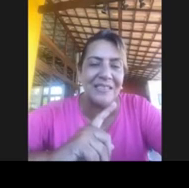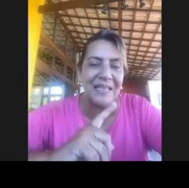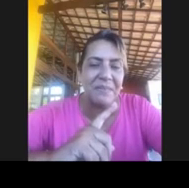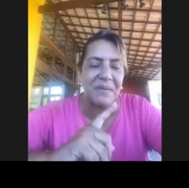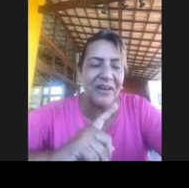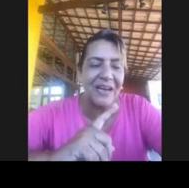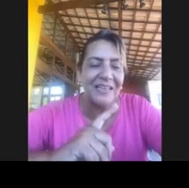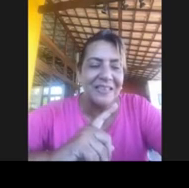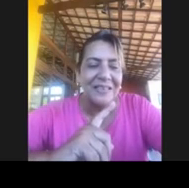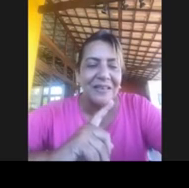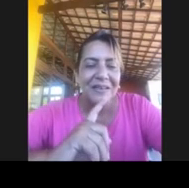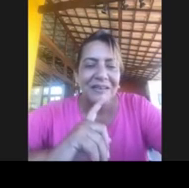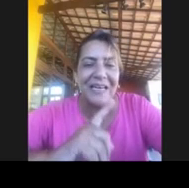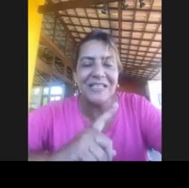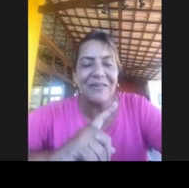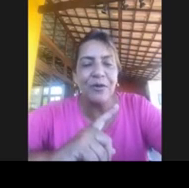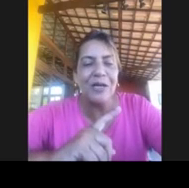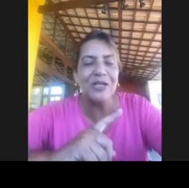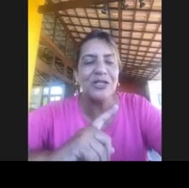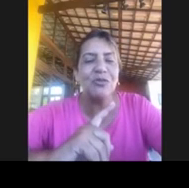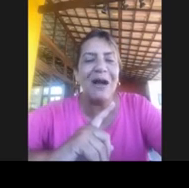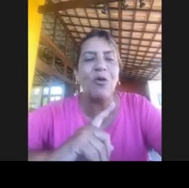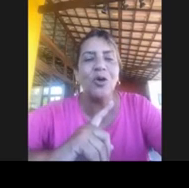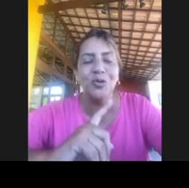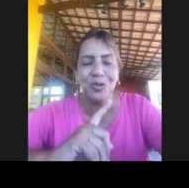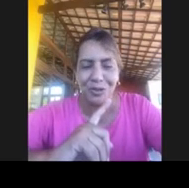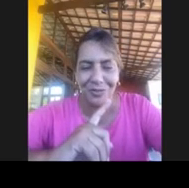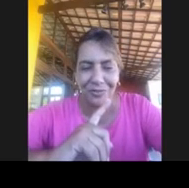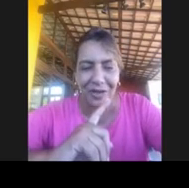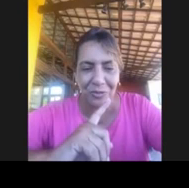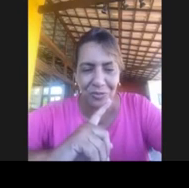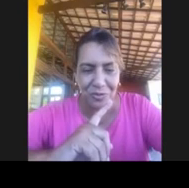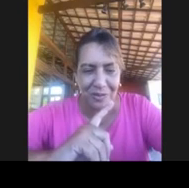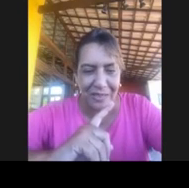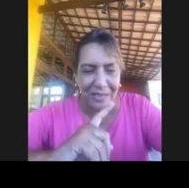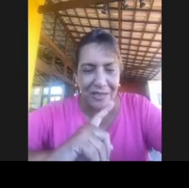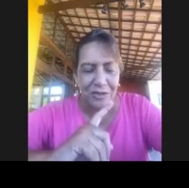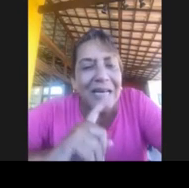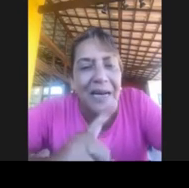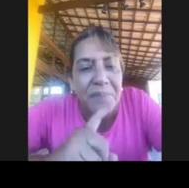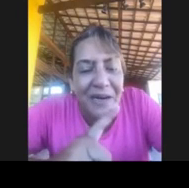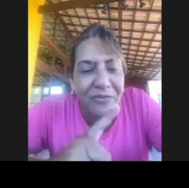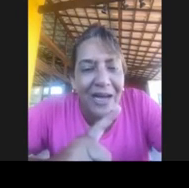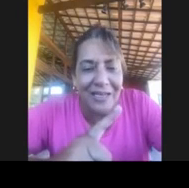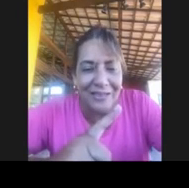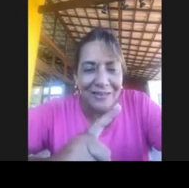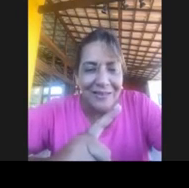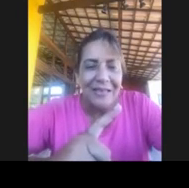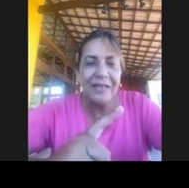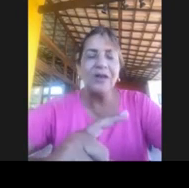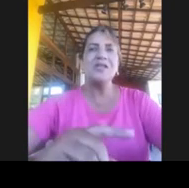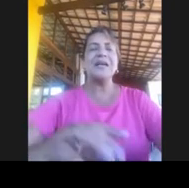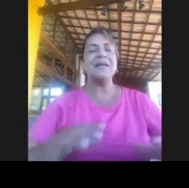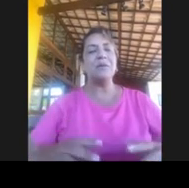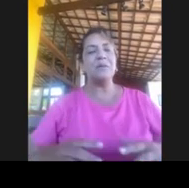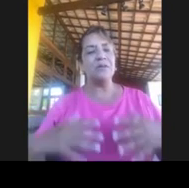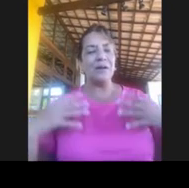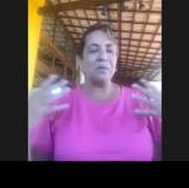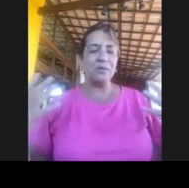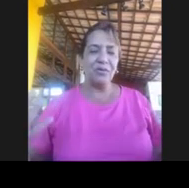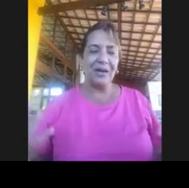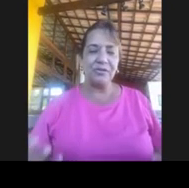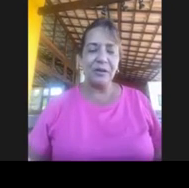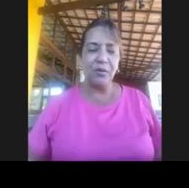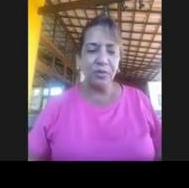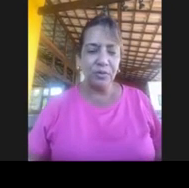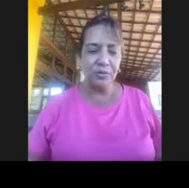fase, Tereza falou que eles tinham acordos feitos. Só que era na primeira fala. Então, eu disse que aquele momento não era o